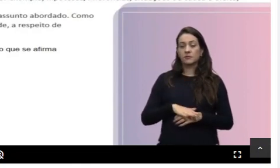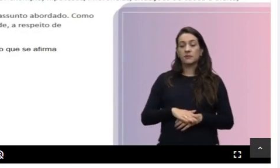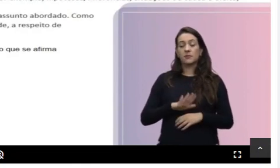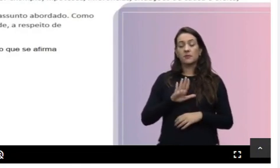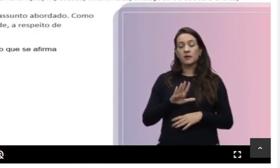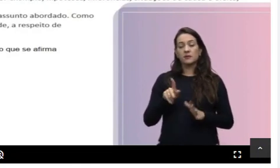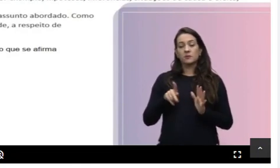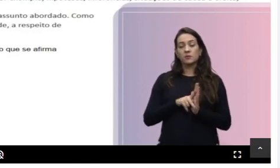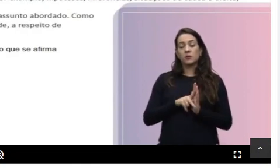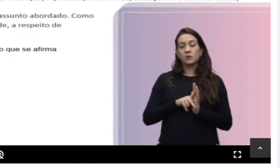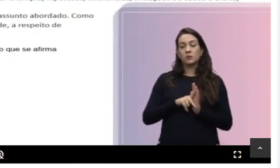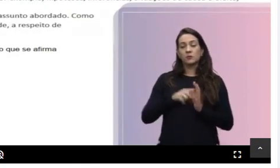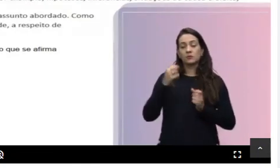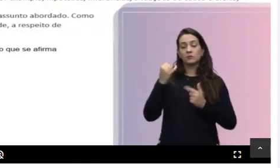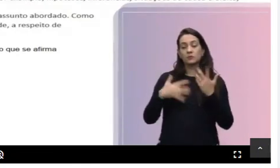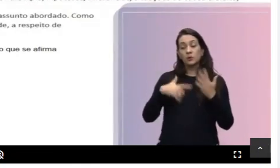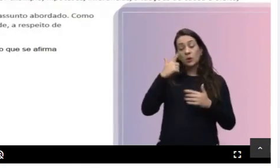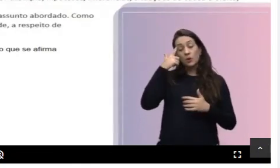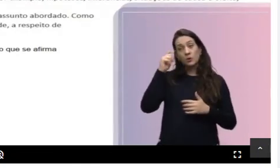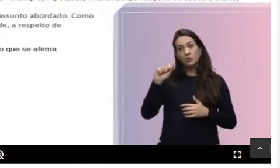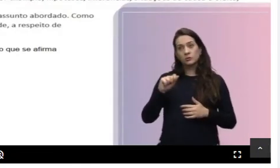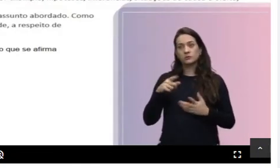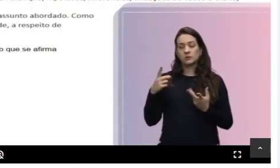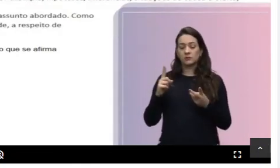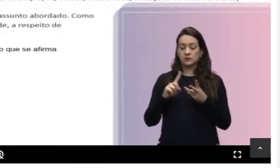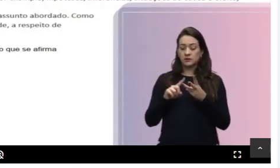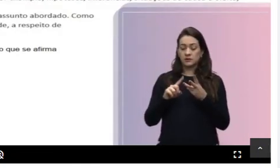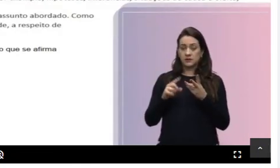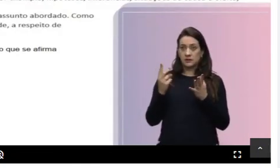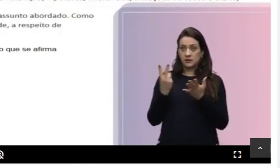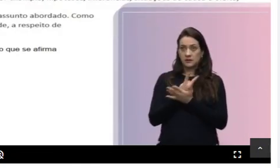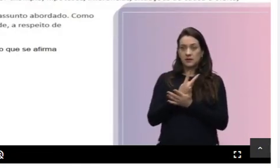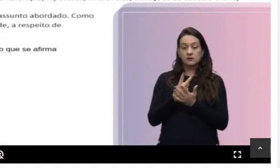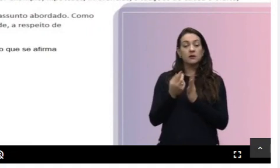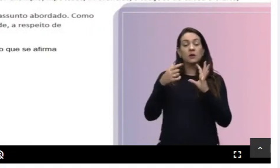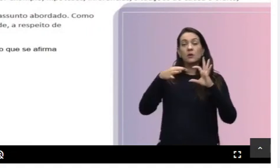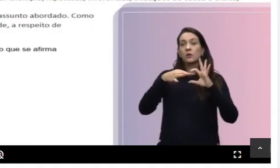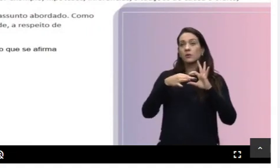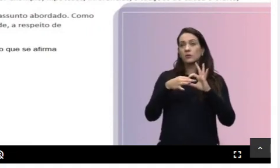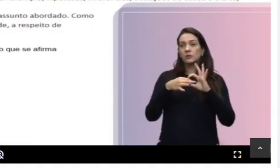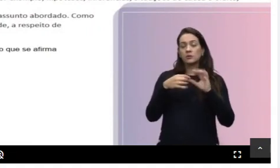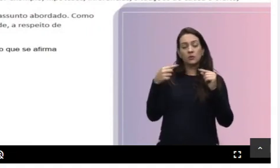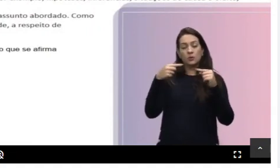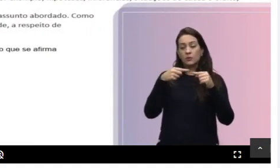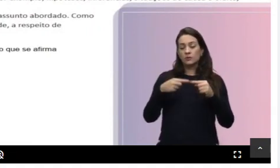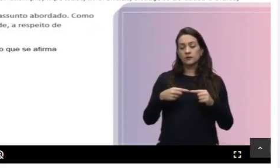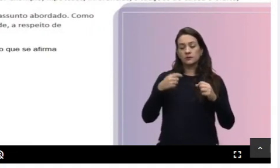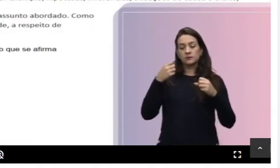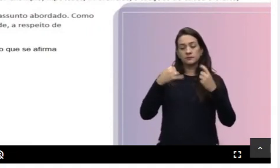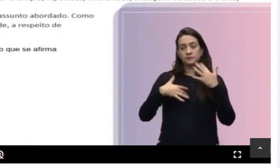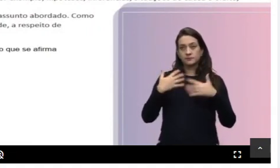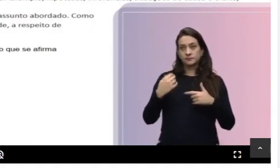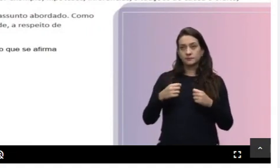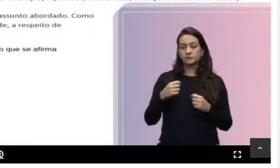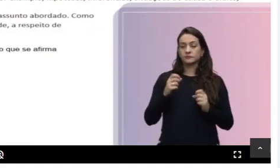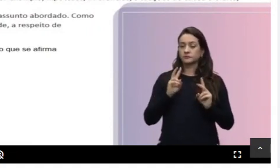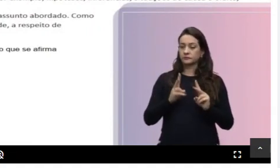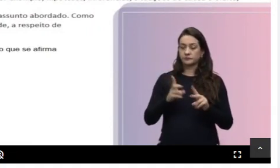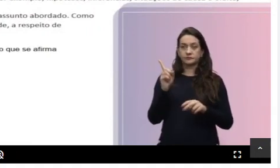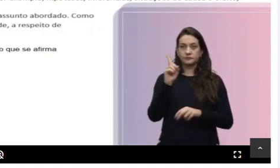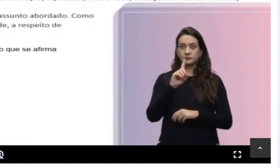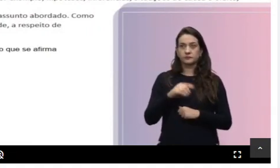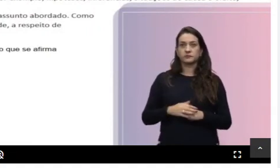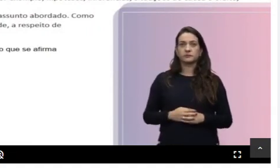argumento lógico. Então, essa afirmativa estaria incorreta, porque ela não faz parte do tipo de argumento.